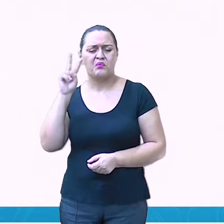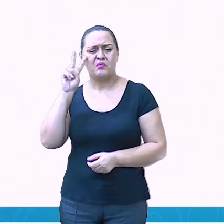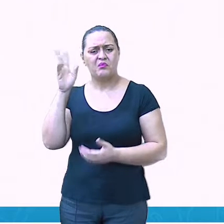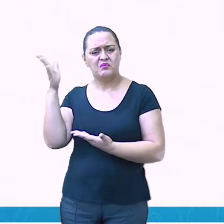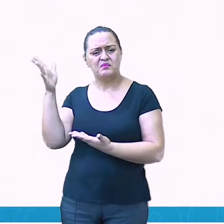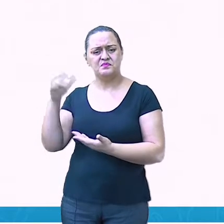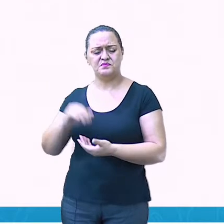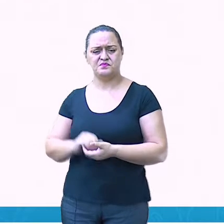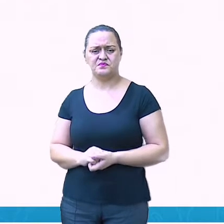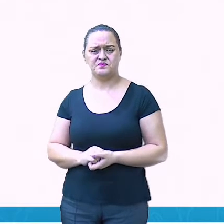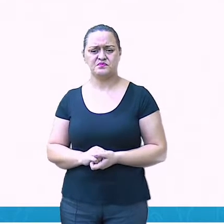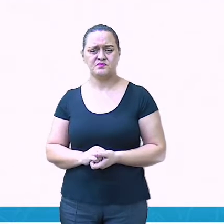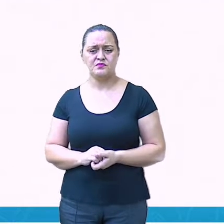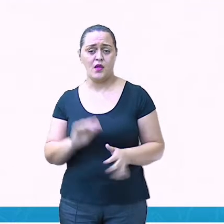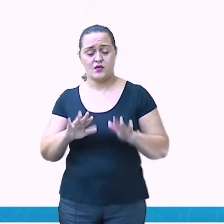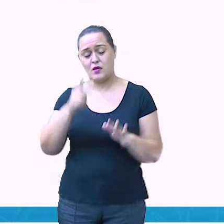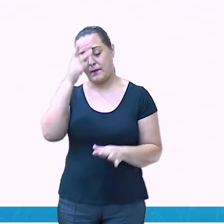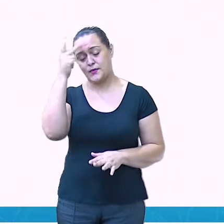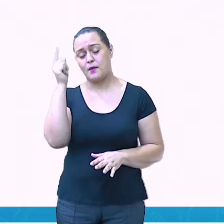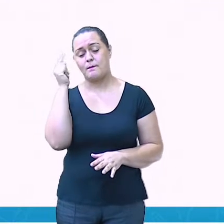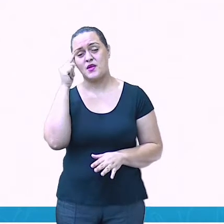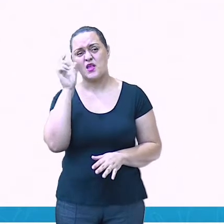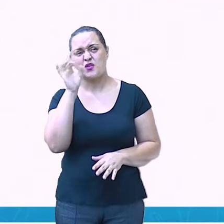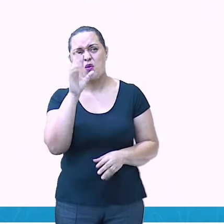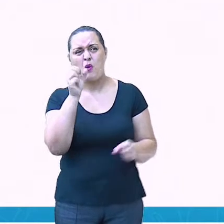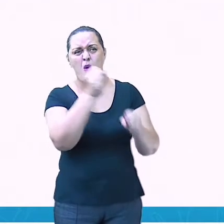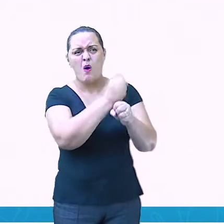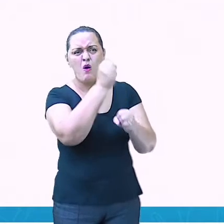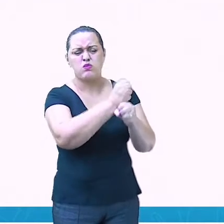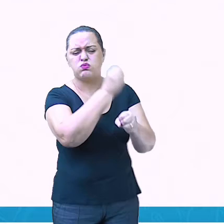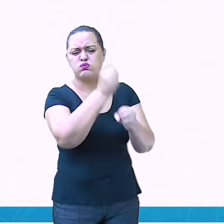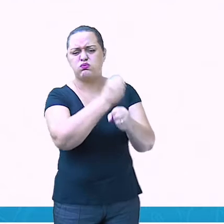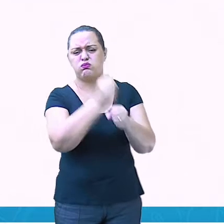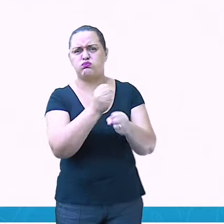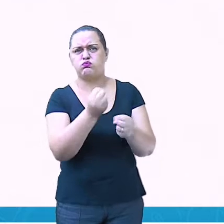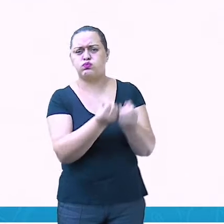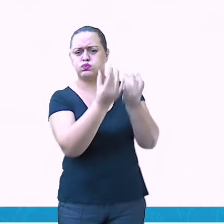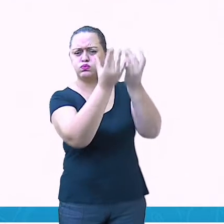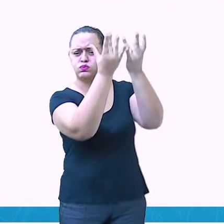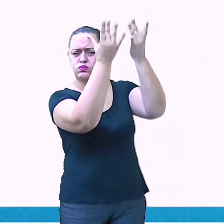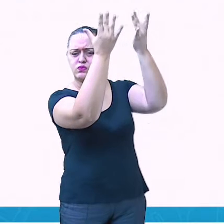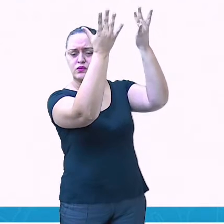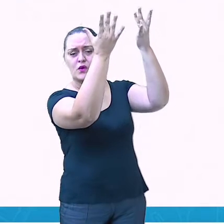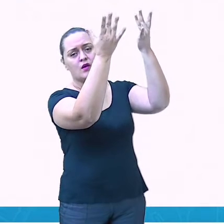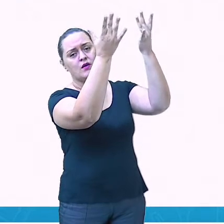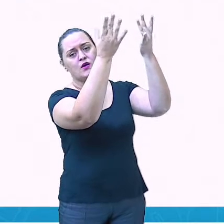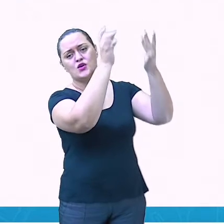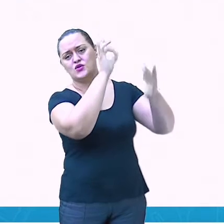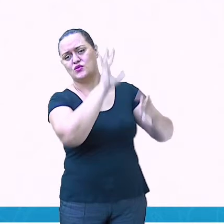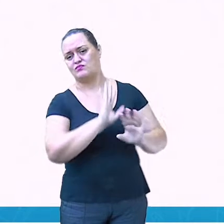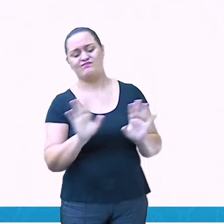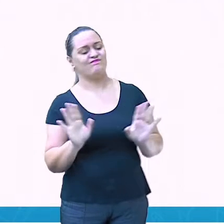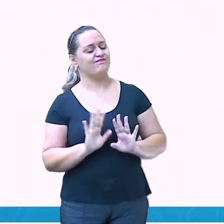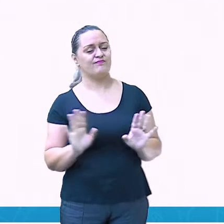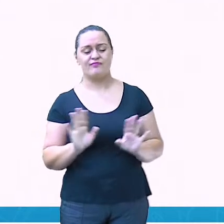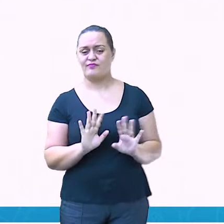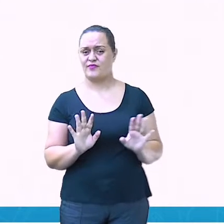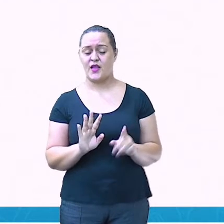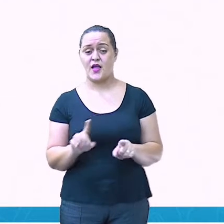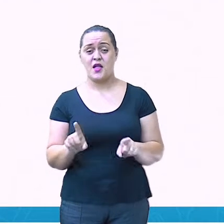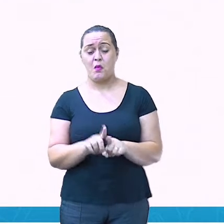ocasionadas aí pelas indústrias, né, e tudo. Não é só isso que ocasiona a poluição. O lixo que